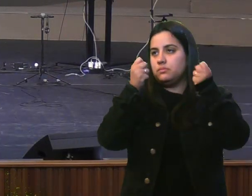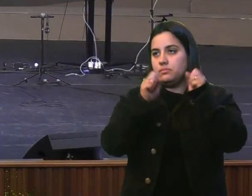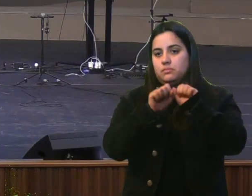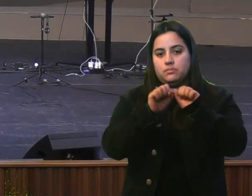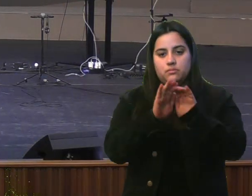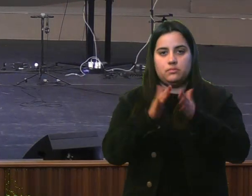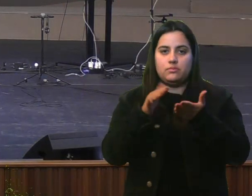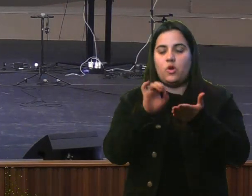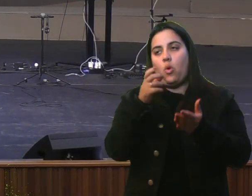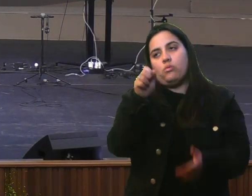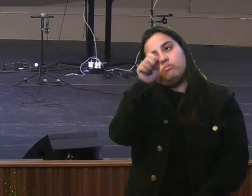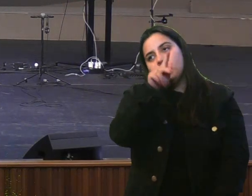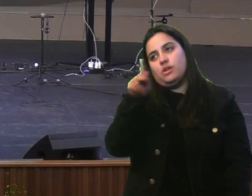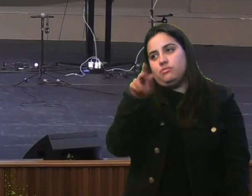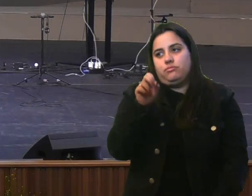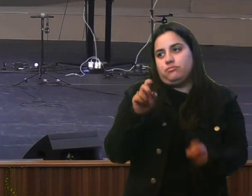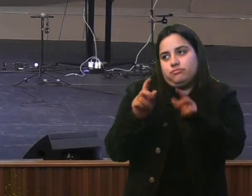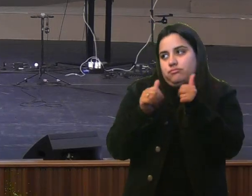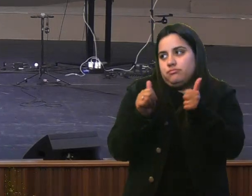Ou aplicativo, está tudo bem.